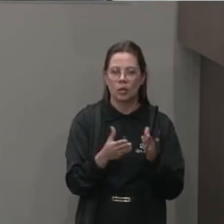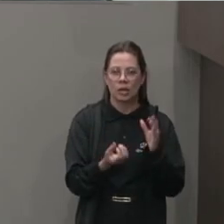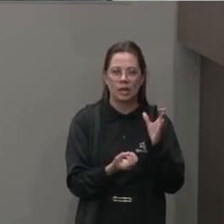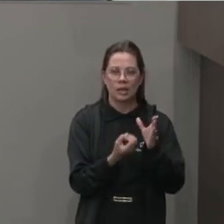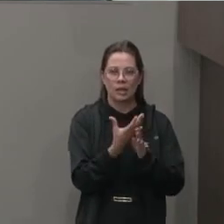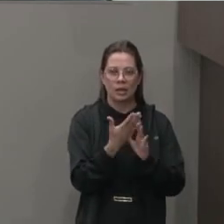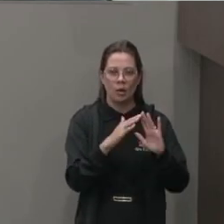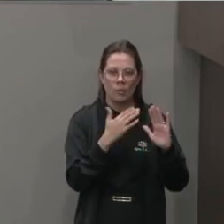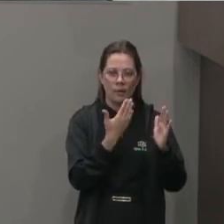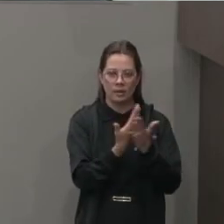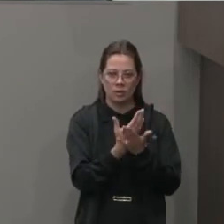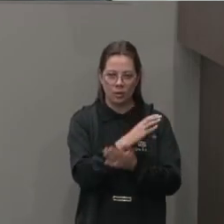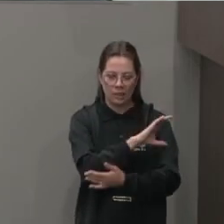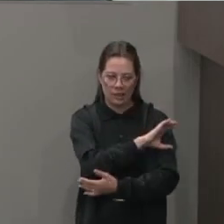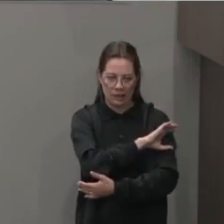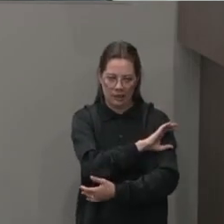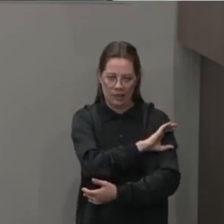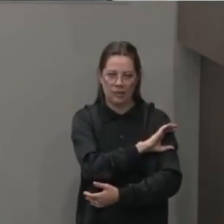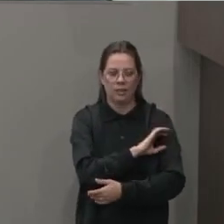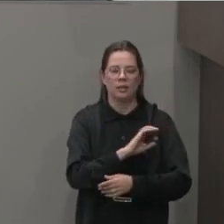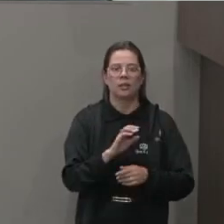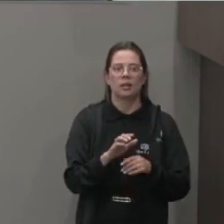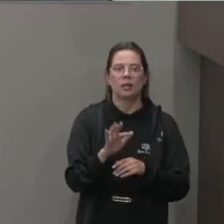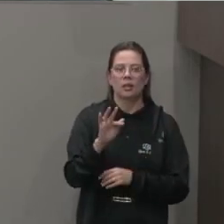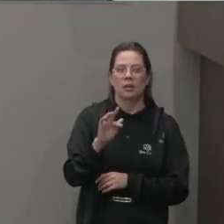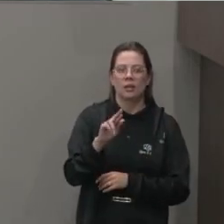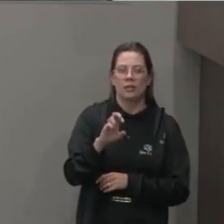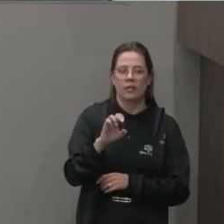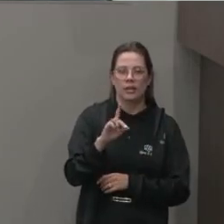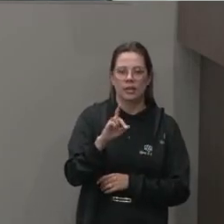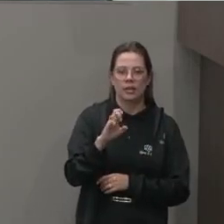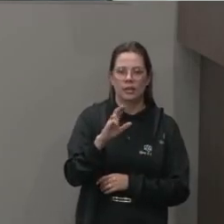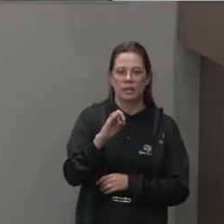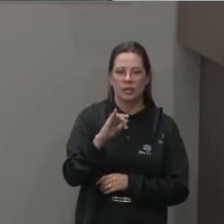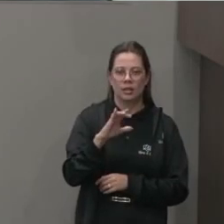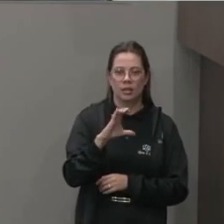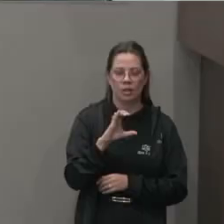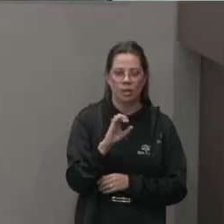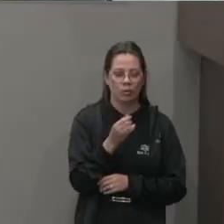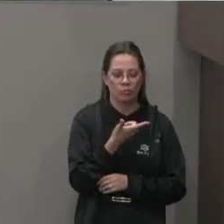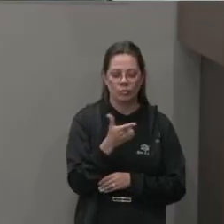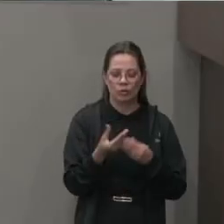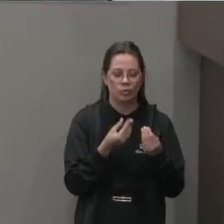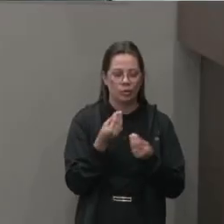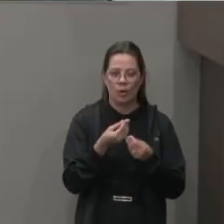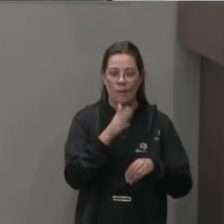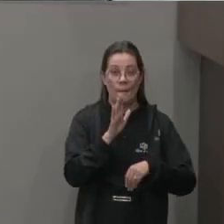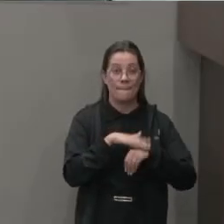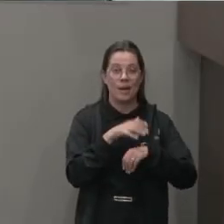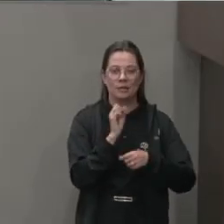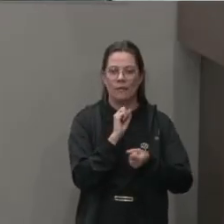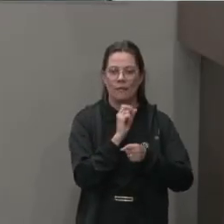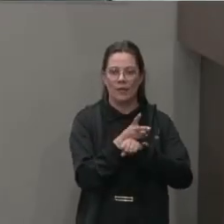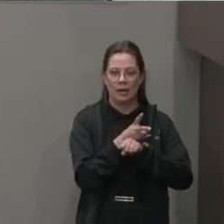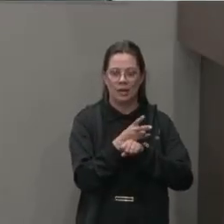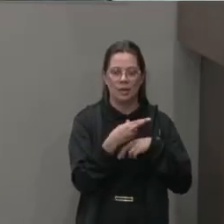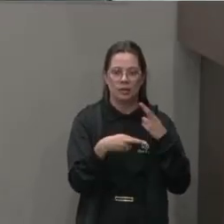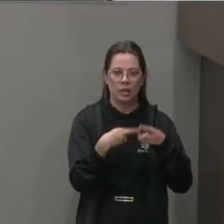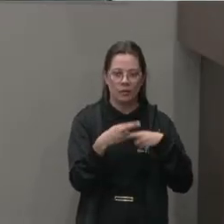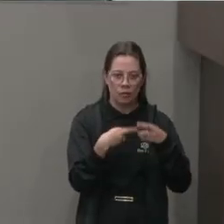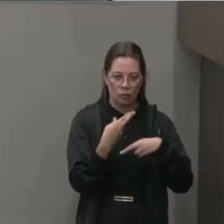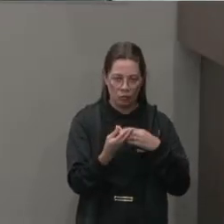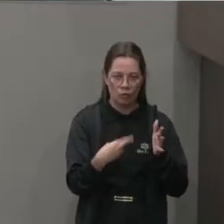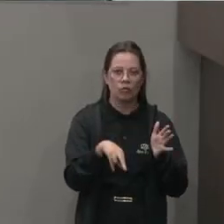escola de educação infantil naquela região. A escola Frederico Ferri, ela não comporta um aumento significativo de vagas, ela vai ser reformada, inclusive,